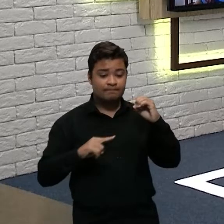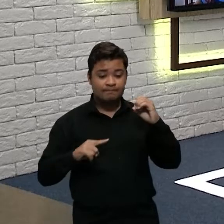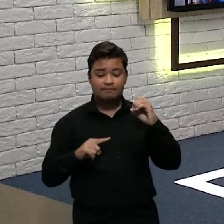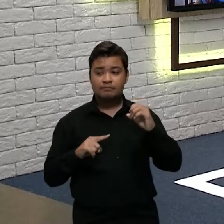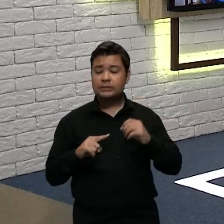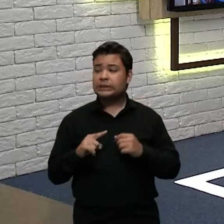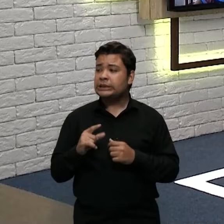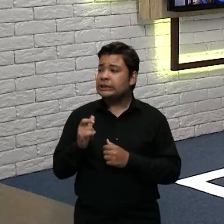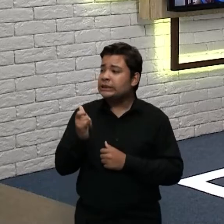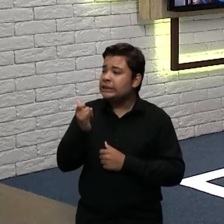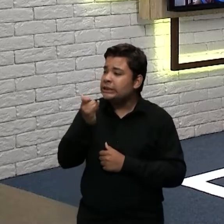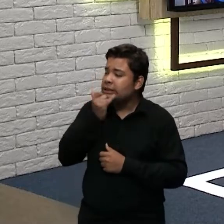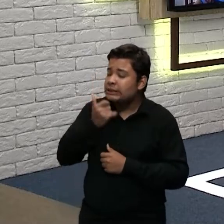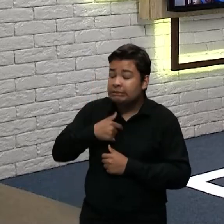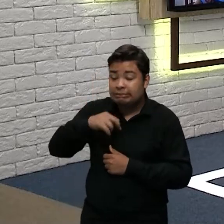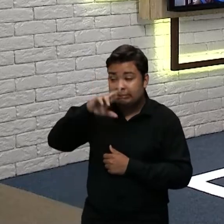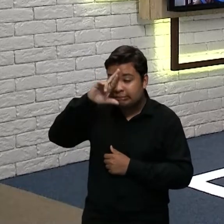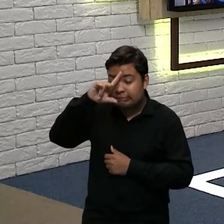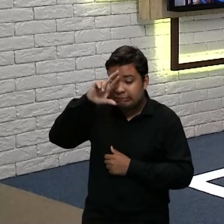Desculpe, falha aqui.